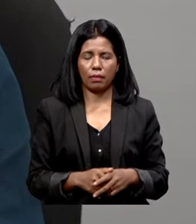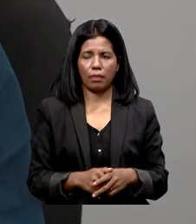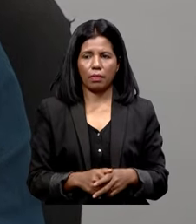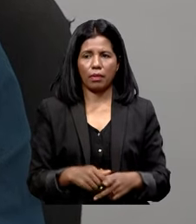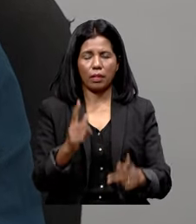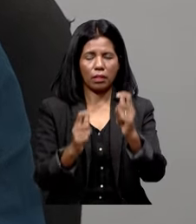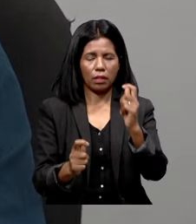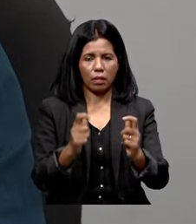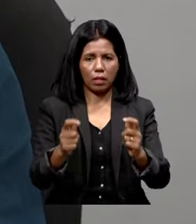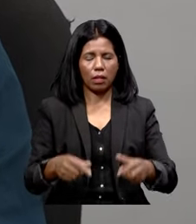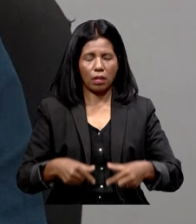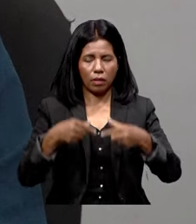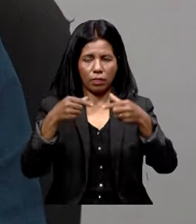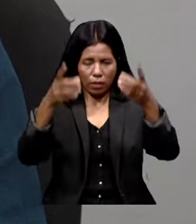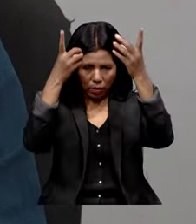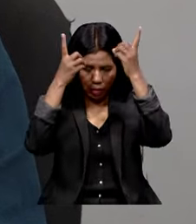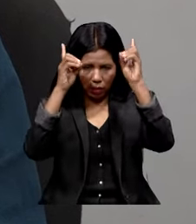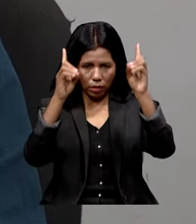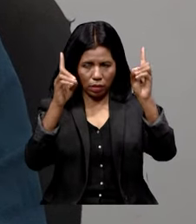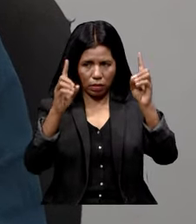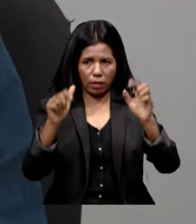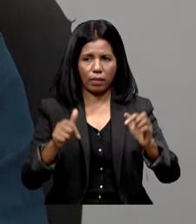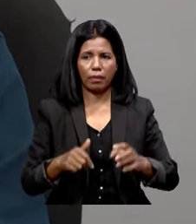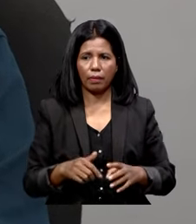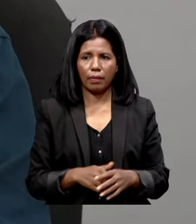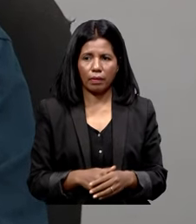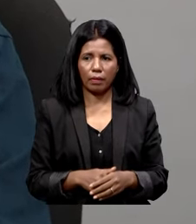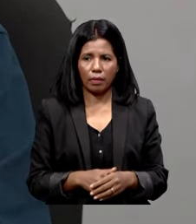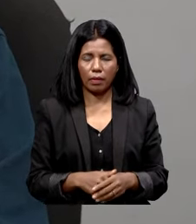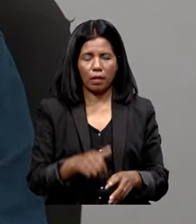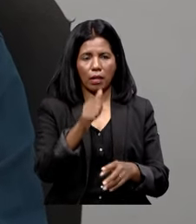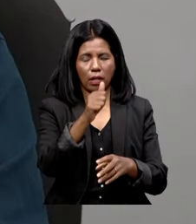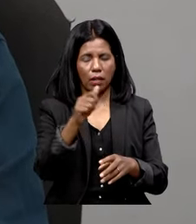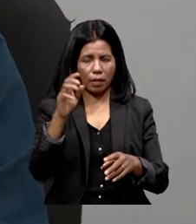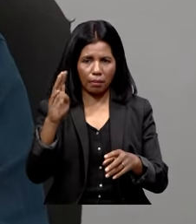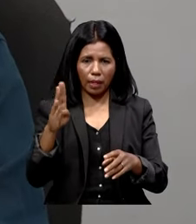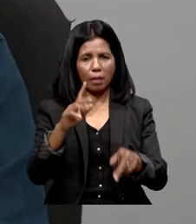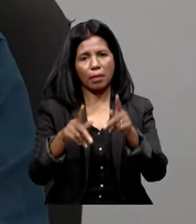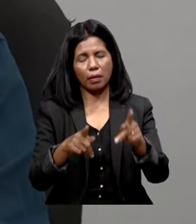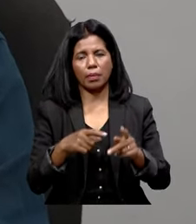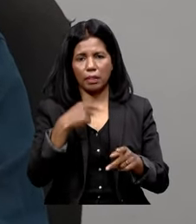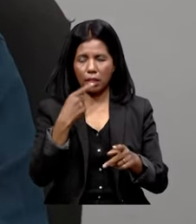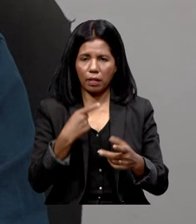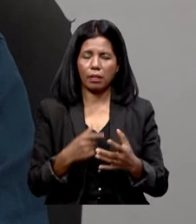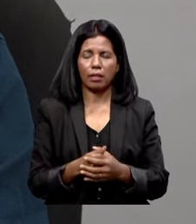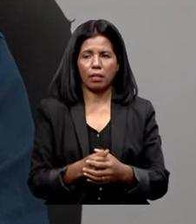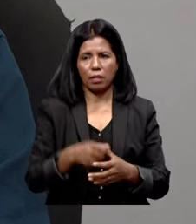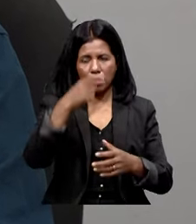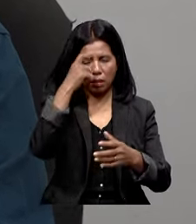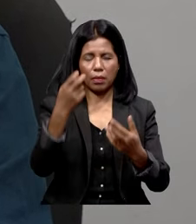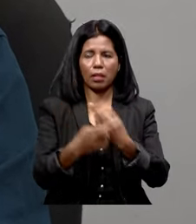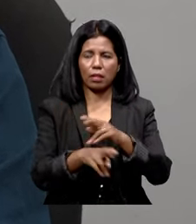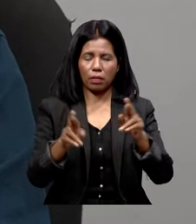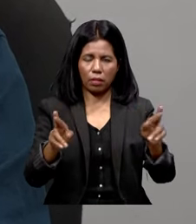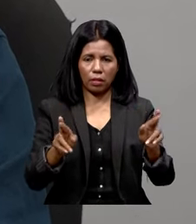tribunal foti decisão ina ne A ga B me tamba resultado autopsi